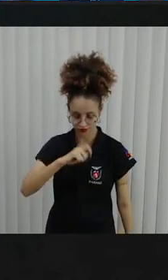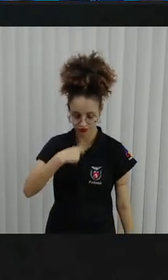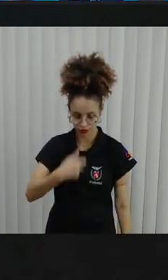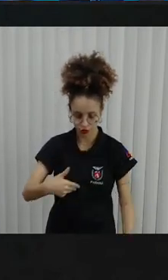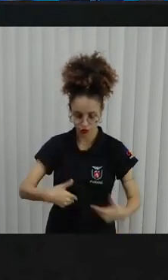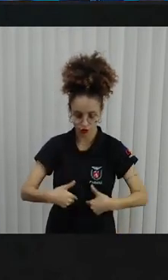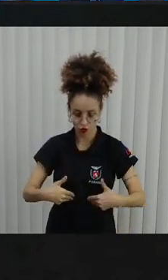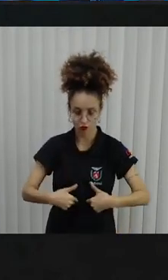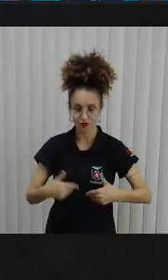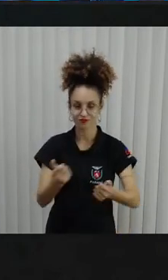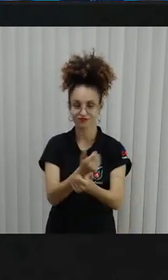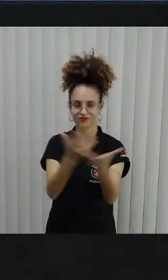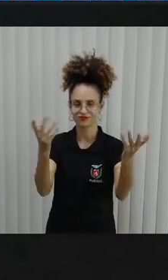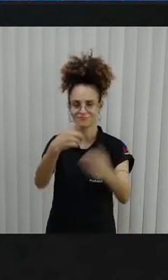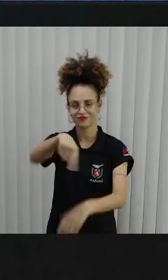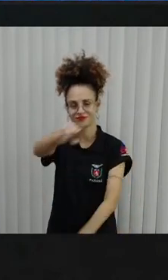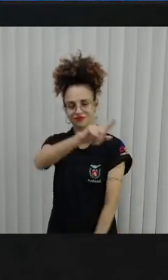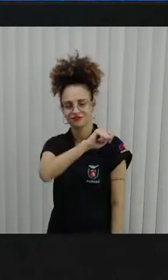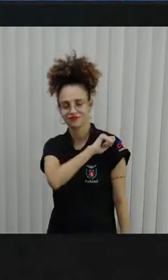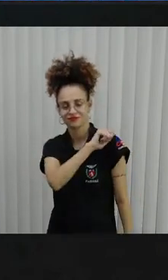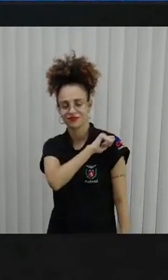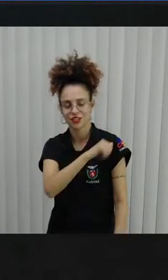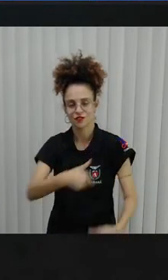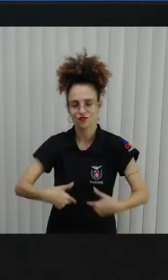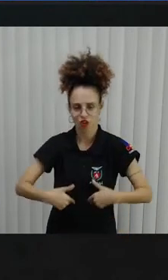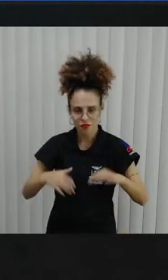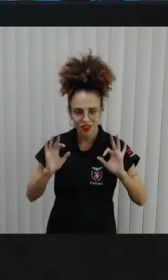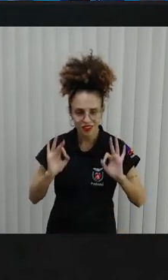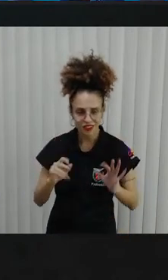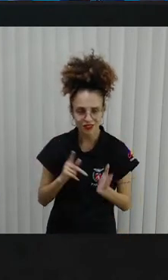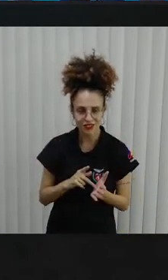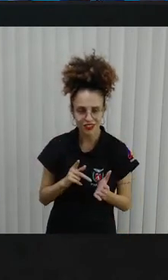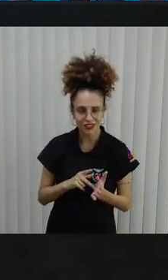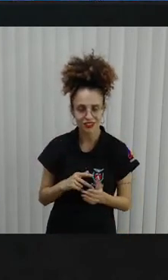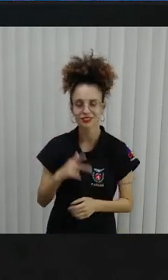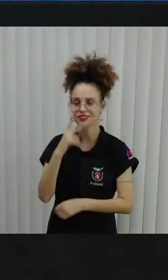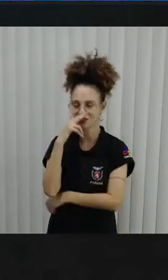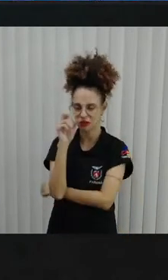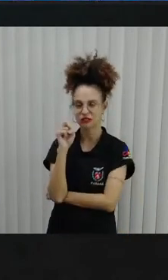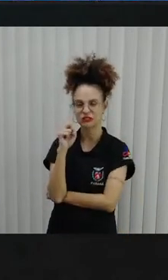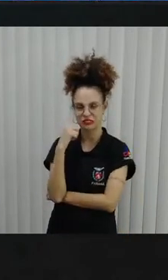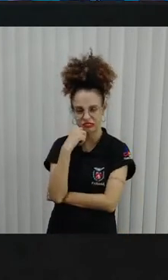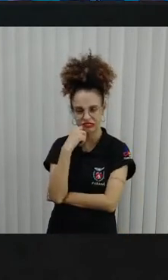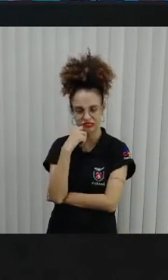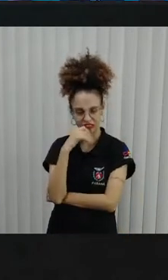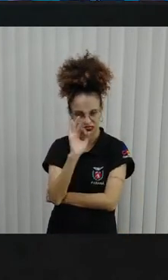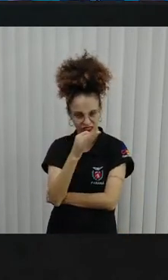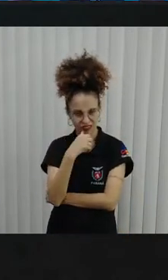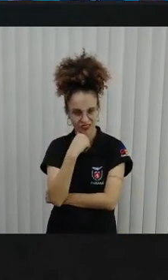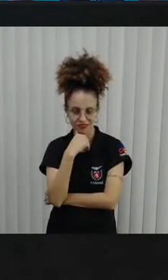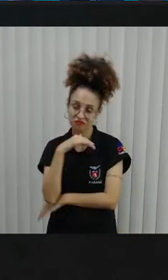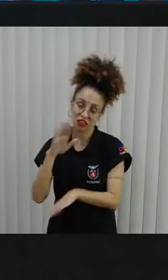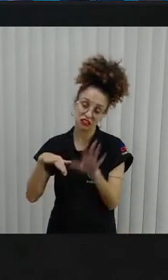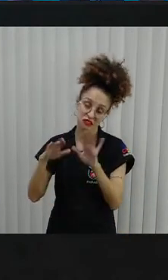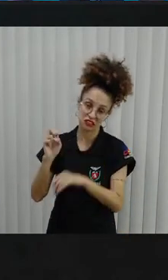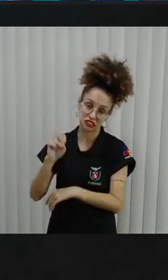aluno com fome aqui. Mas os alunos estão com fome mesmo, é verdade isso aí? Eu acho que sim. É mesmo? Ah, às vezes